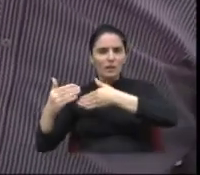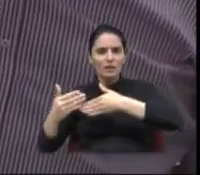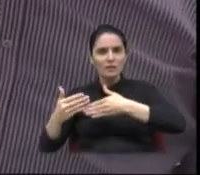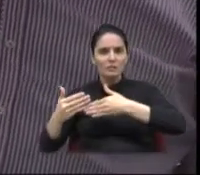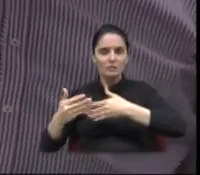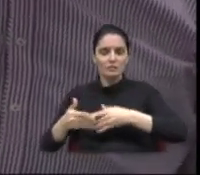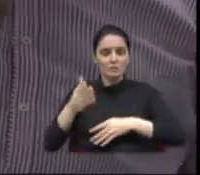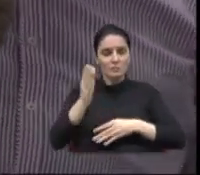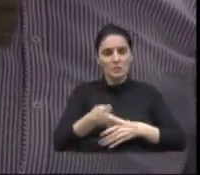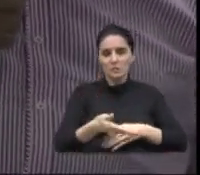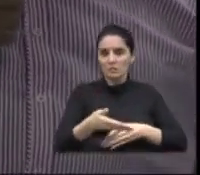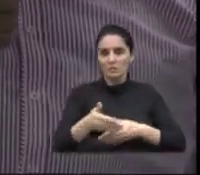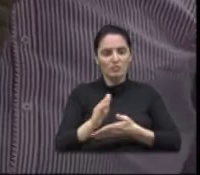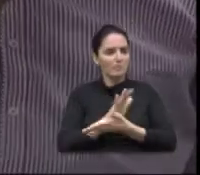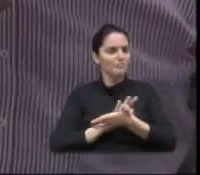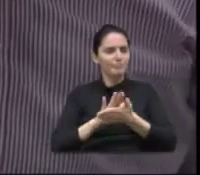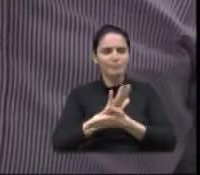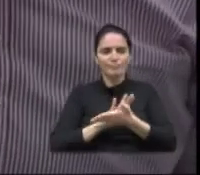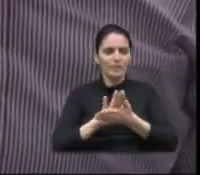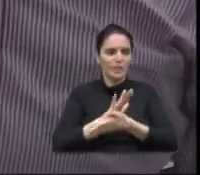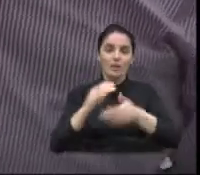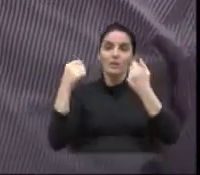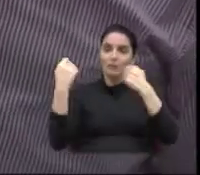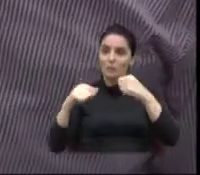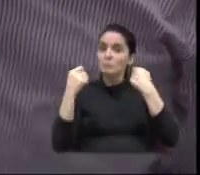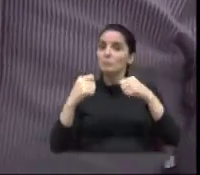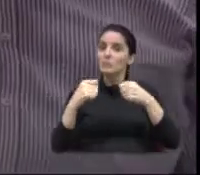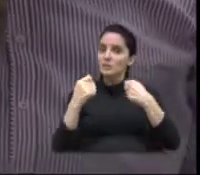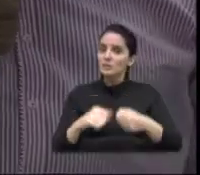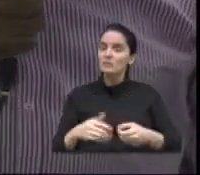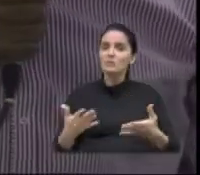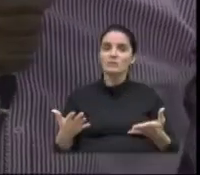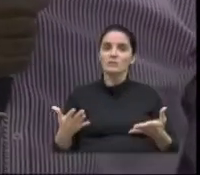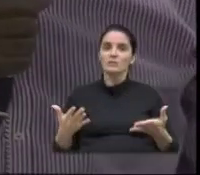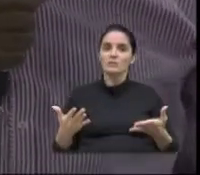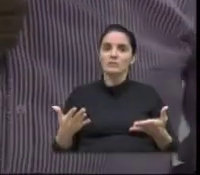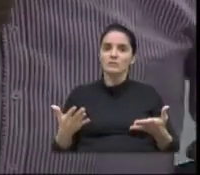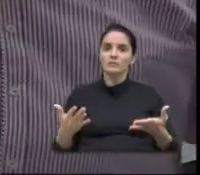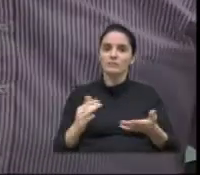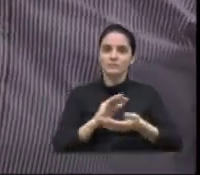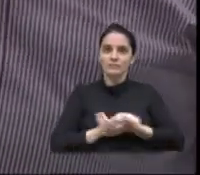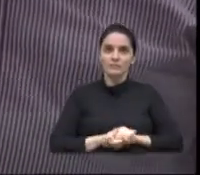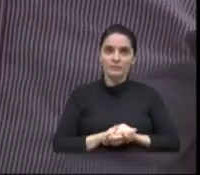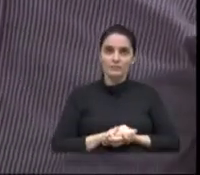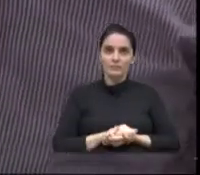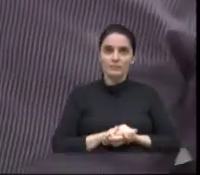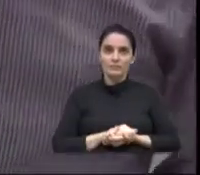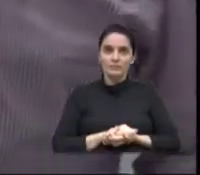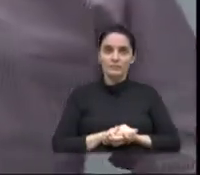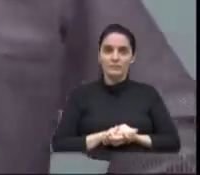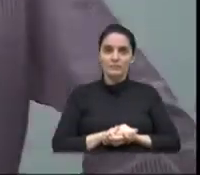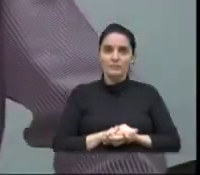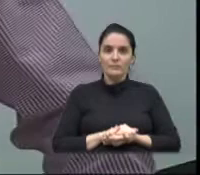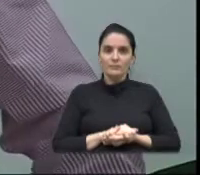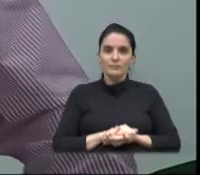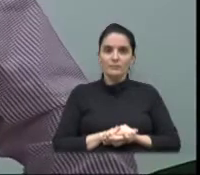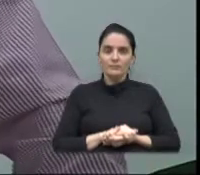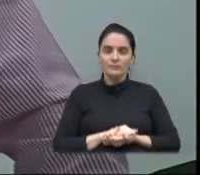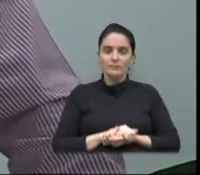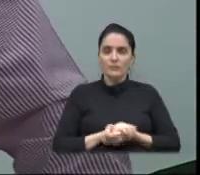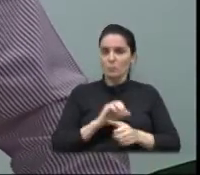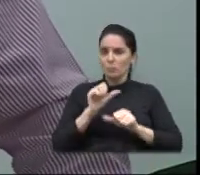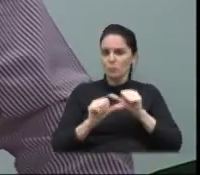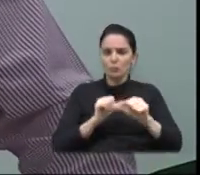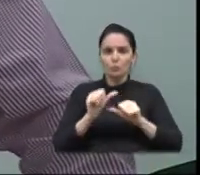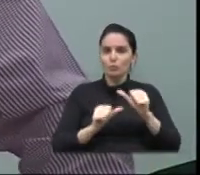viaduto enorme, gigante, e precisa fazer. Os tempos são outros. Paulo Natal, né? Viaduto Paulo Natal, desculpa. Os tempos são outros,